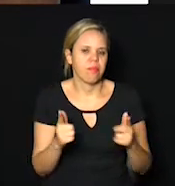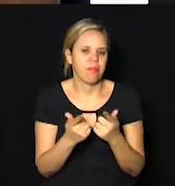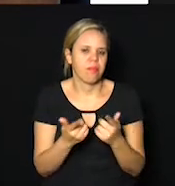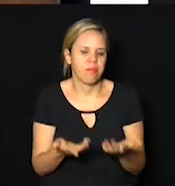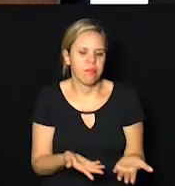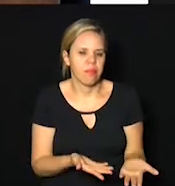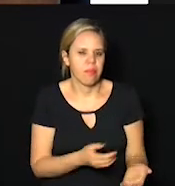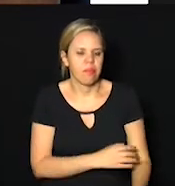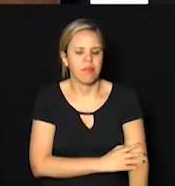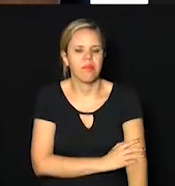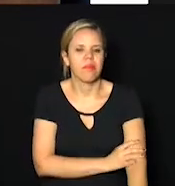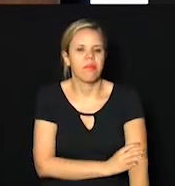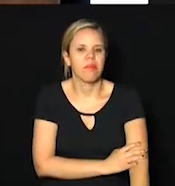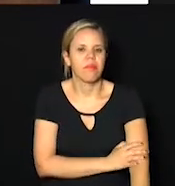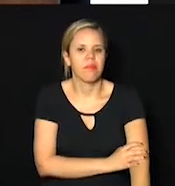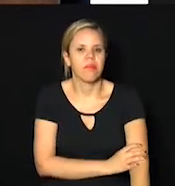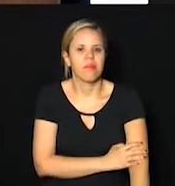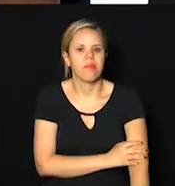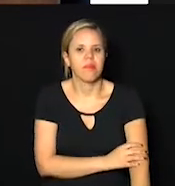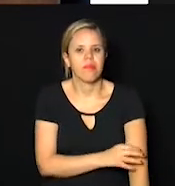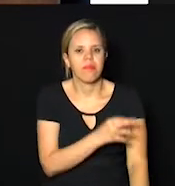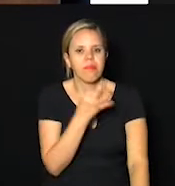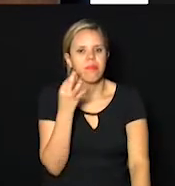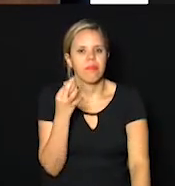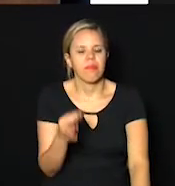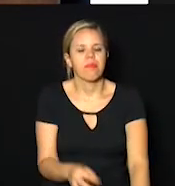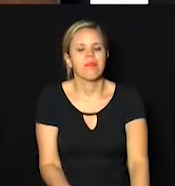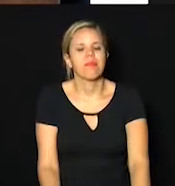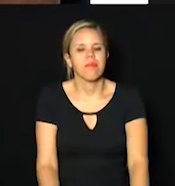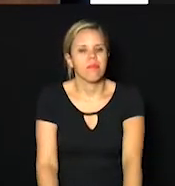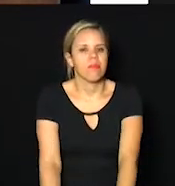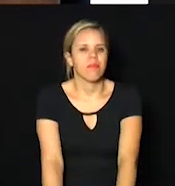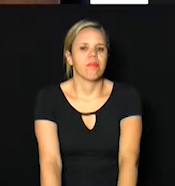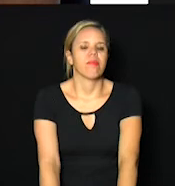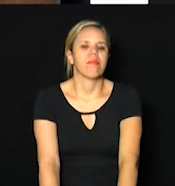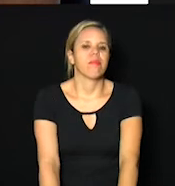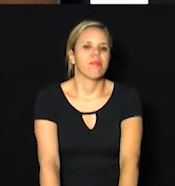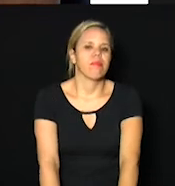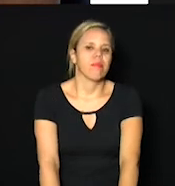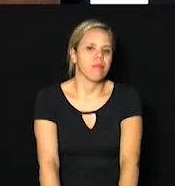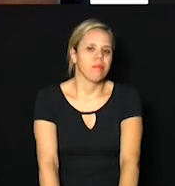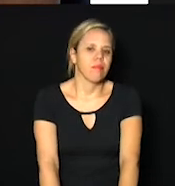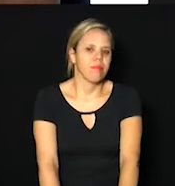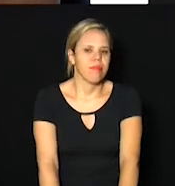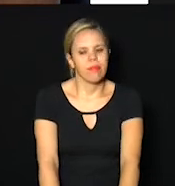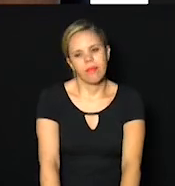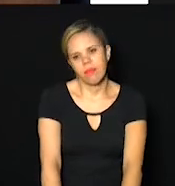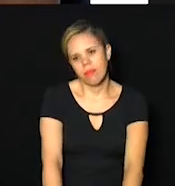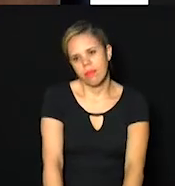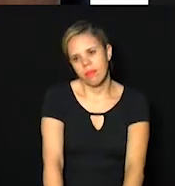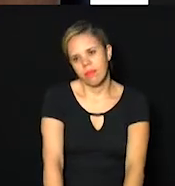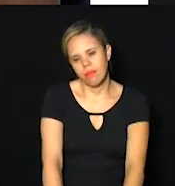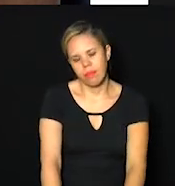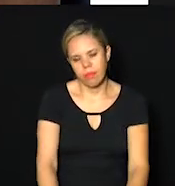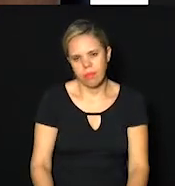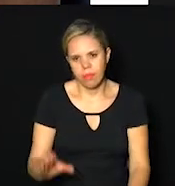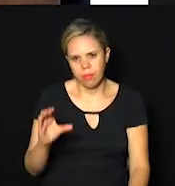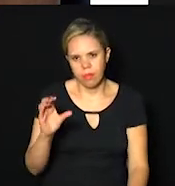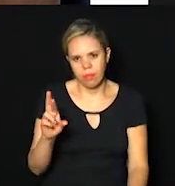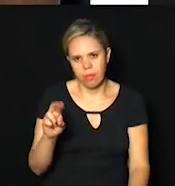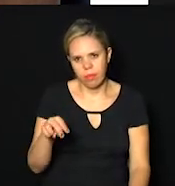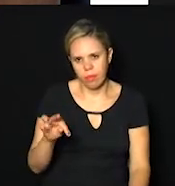ótimo. Olha a Cristina Salvino fazendo uma pergunta